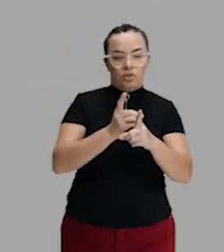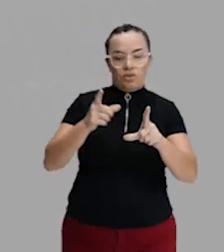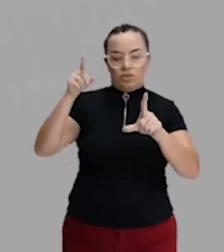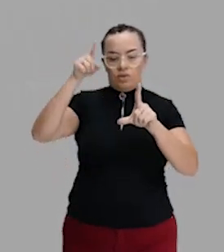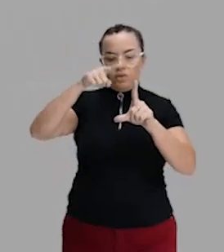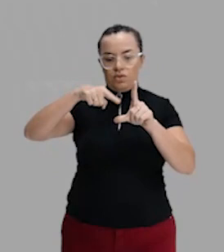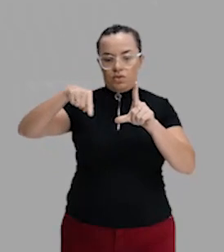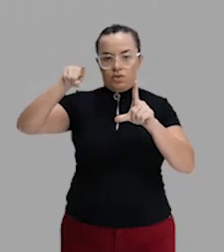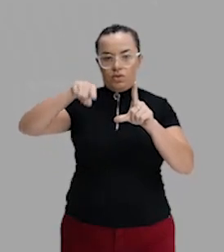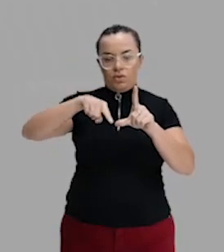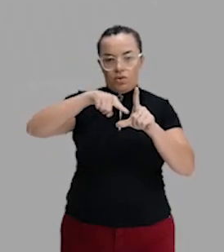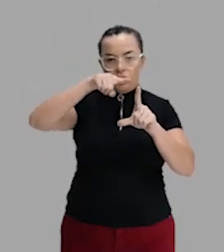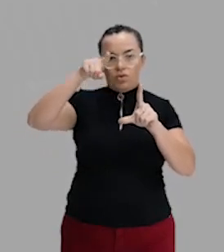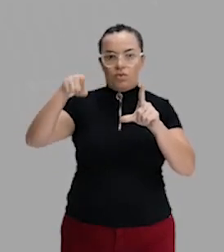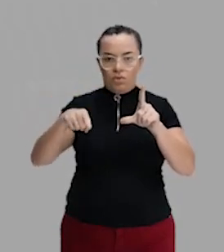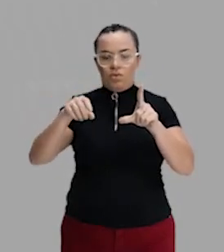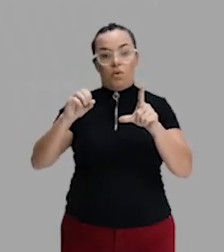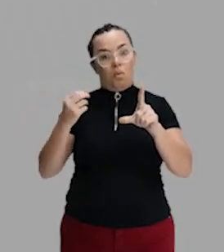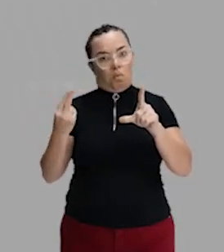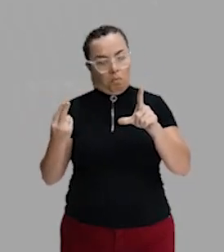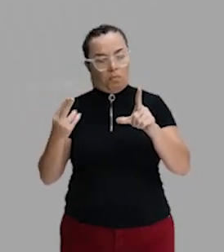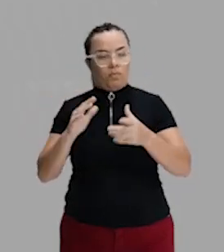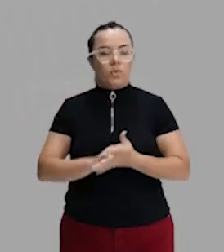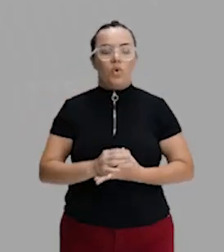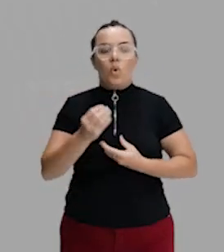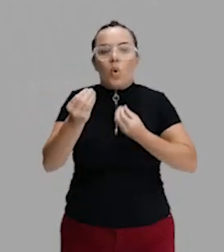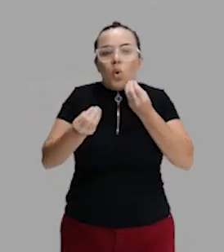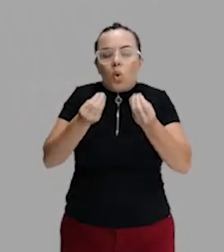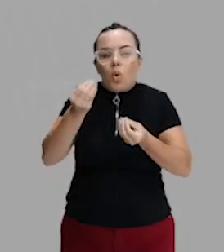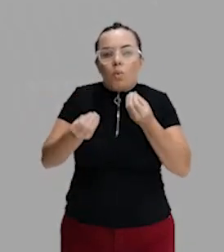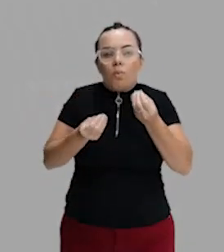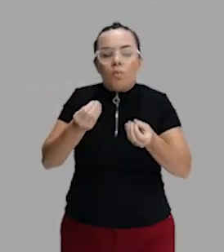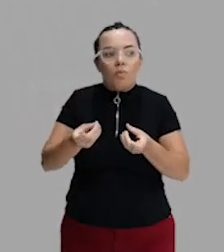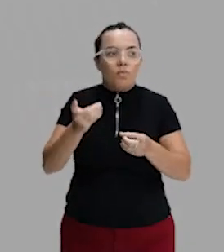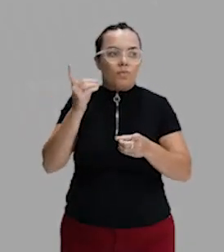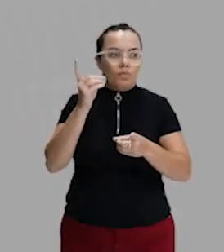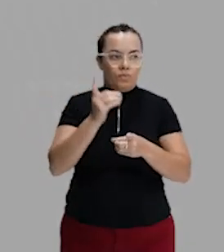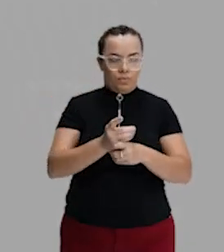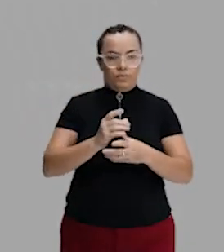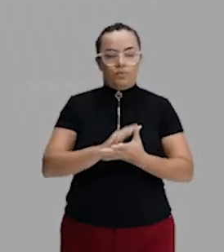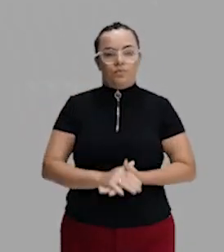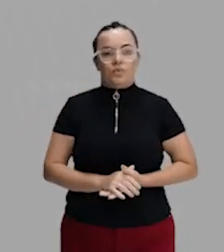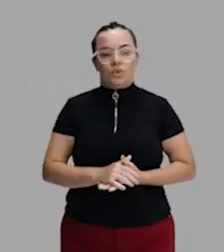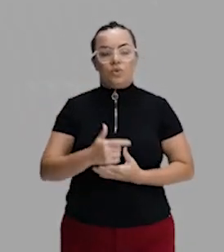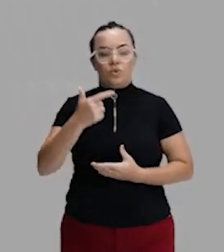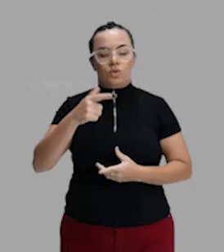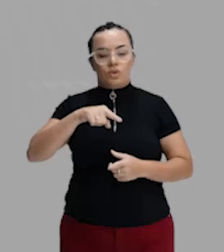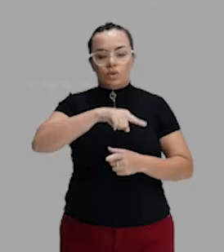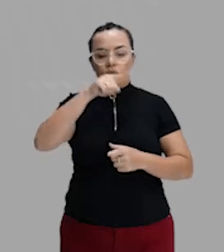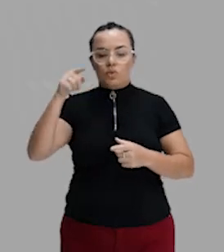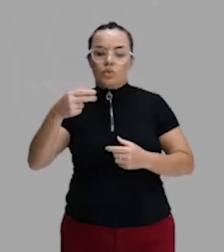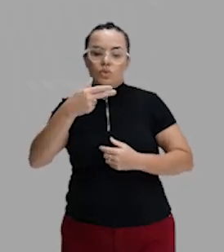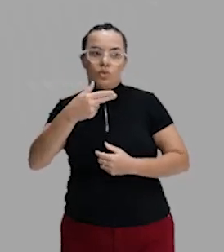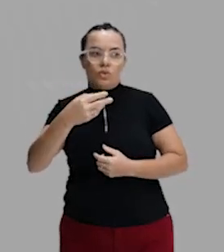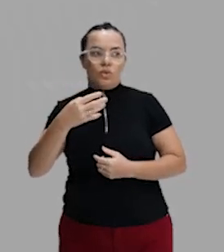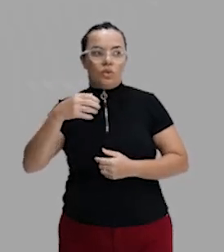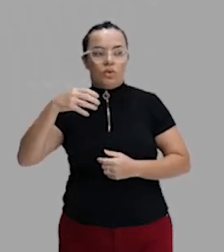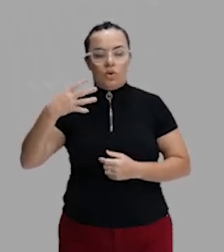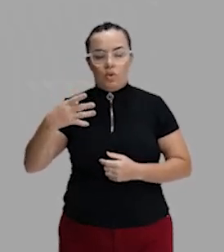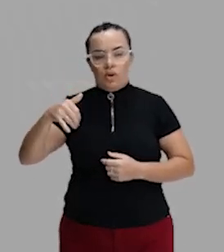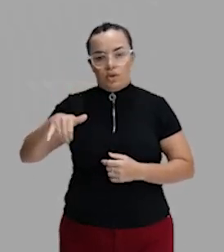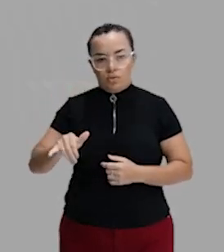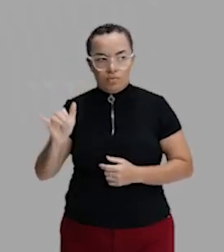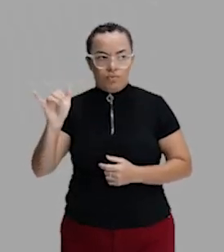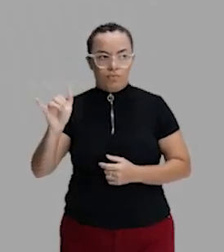ou se ela é desse formato aqui. Como esse termo aqui do segundo membro é positivo, você tem essa situação